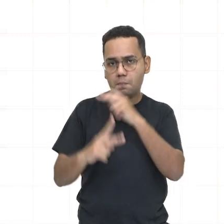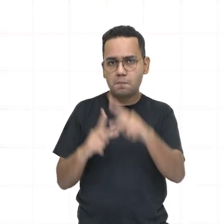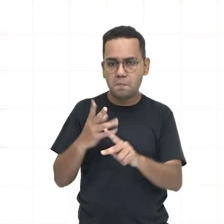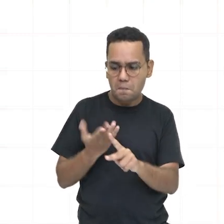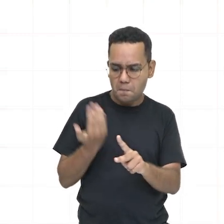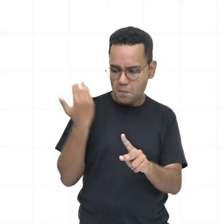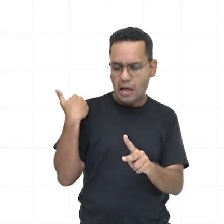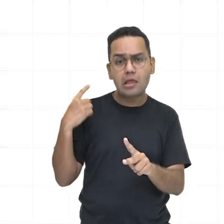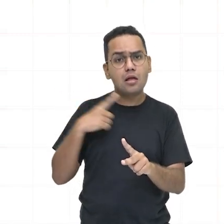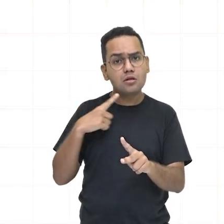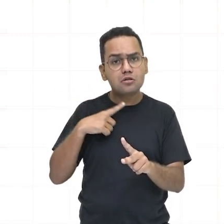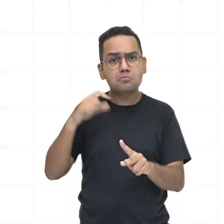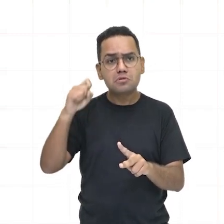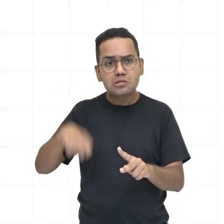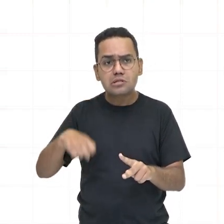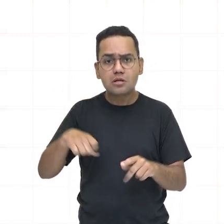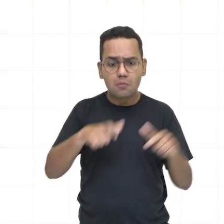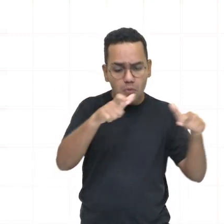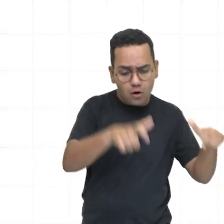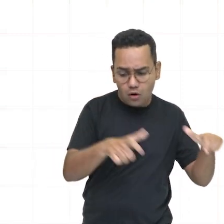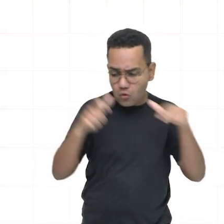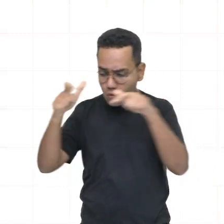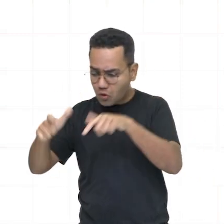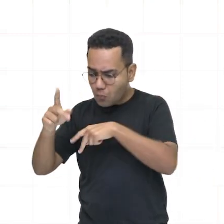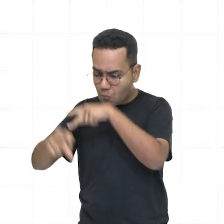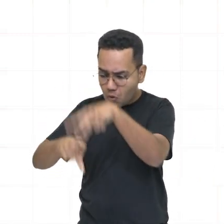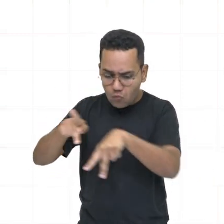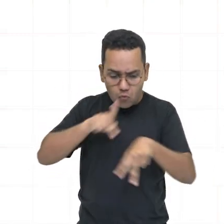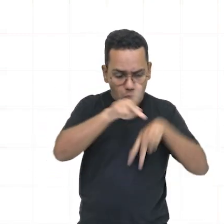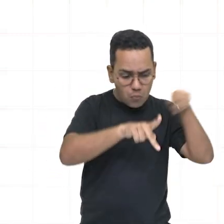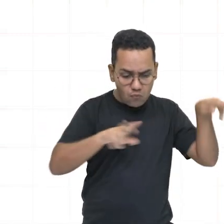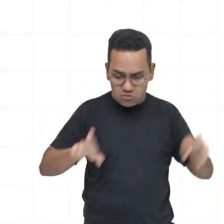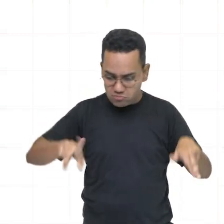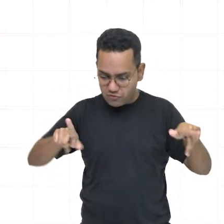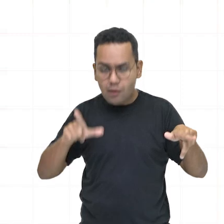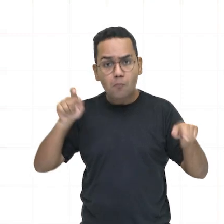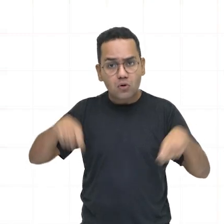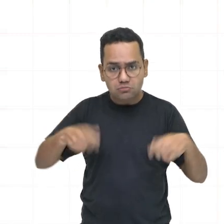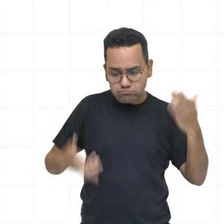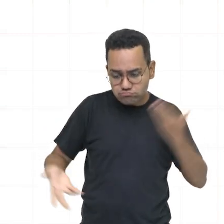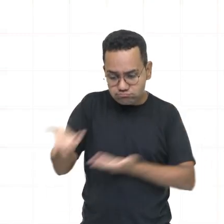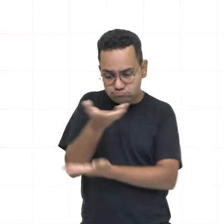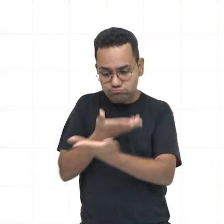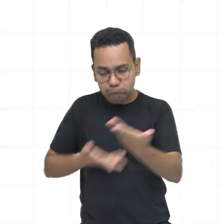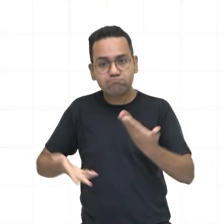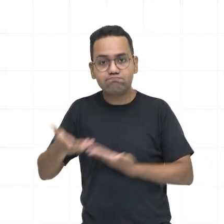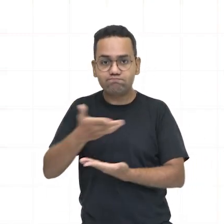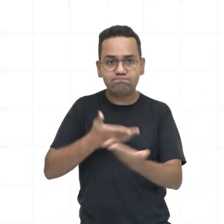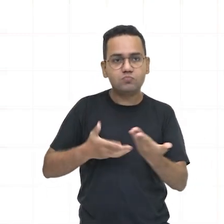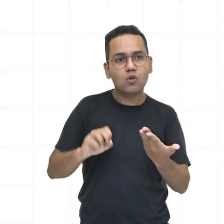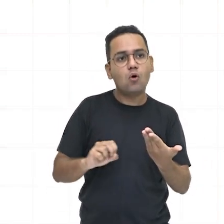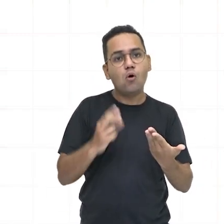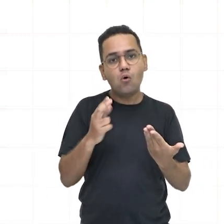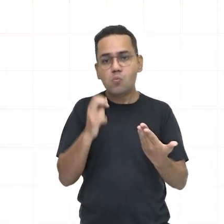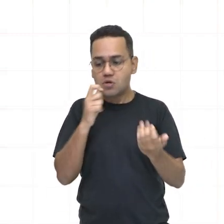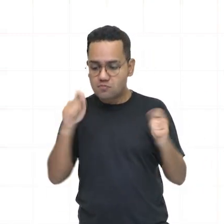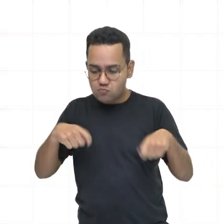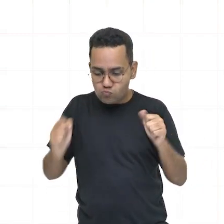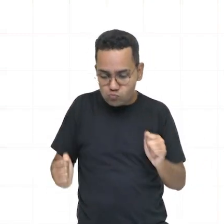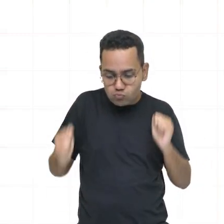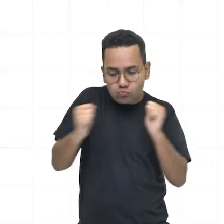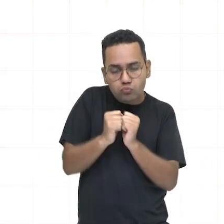com outras grandes civilizações ao longo do tempo, algumas delas até que juntas